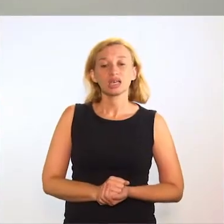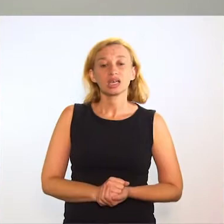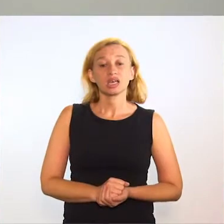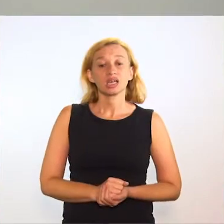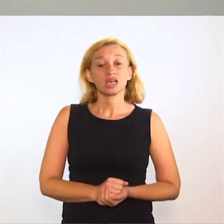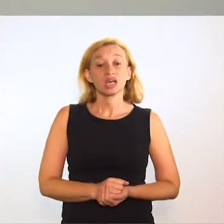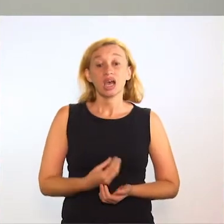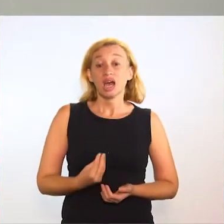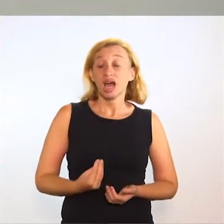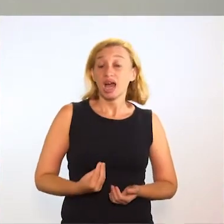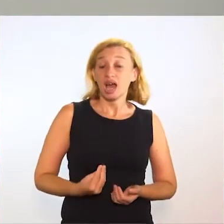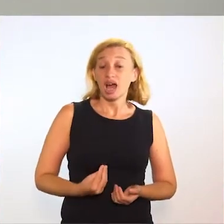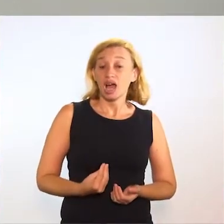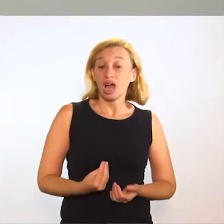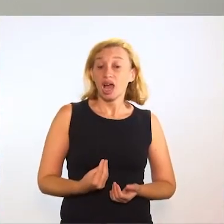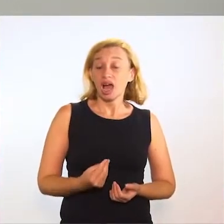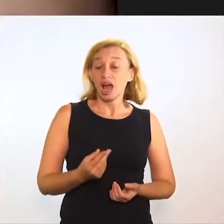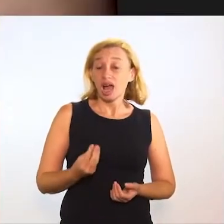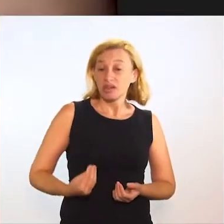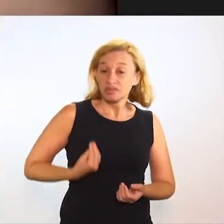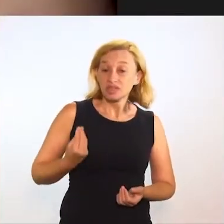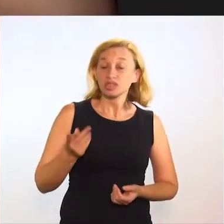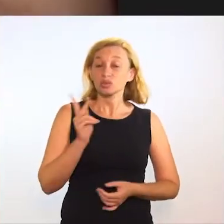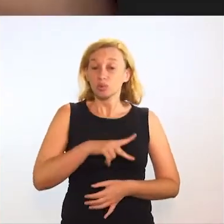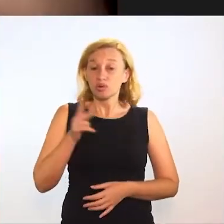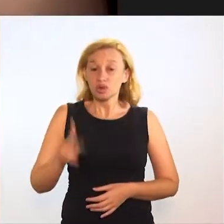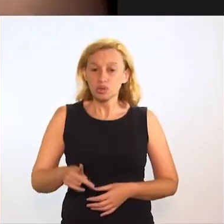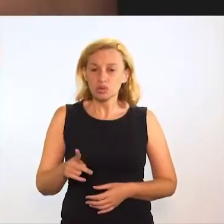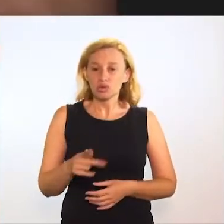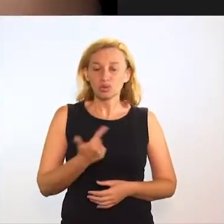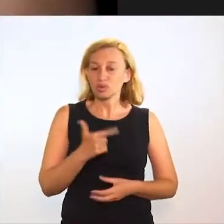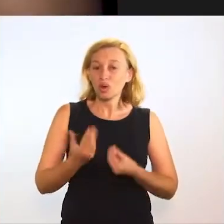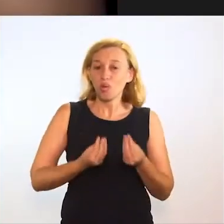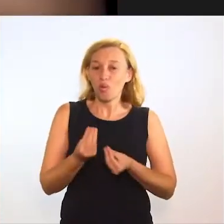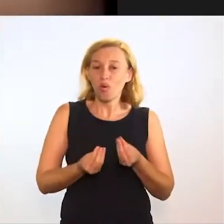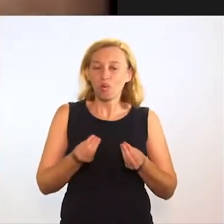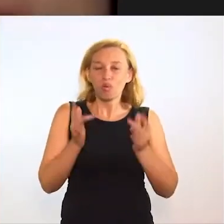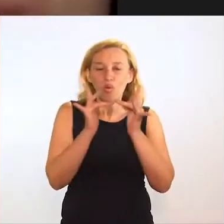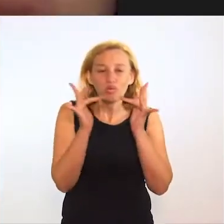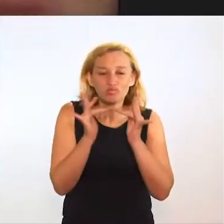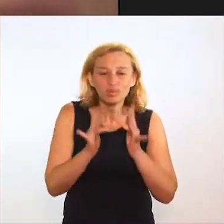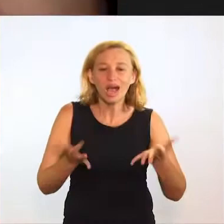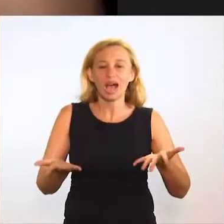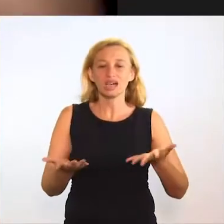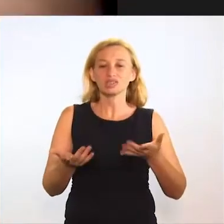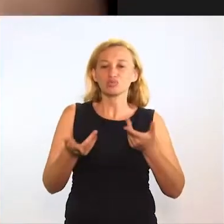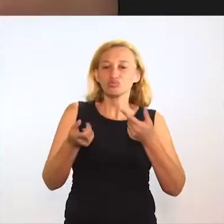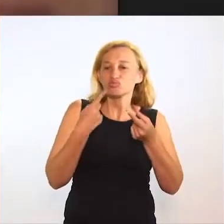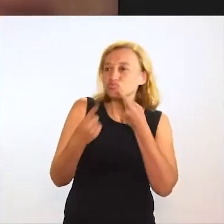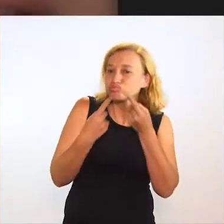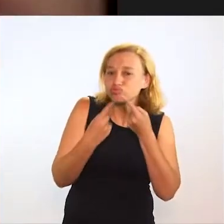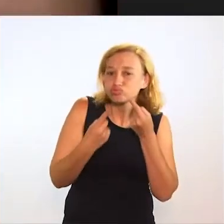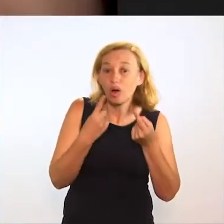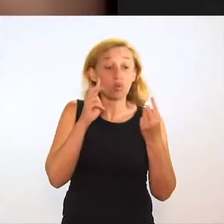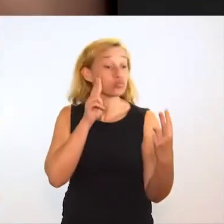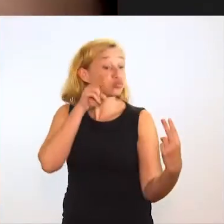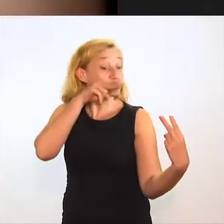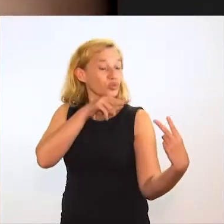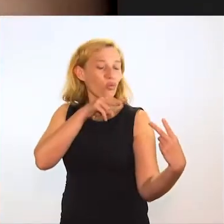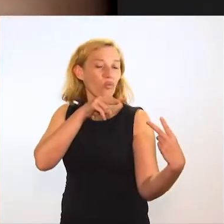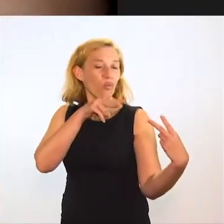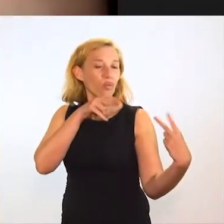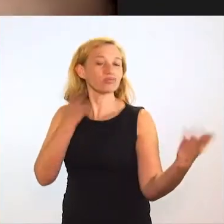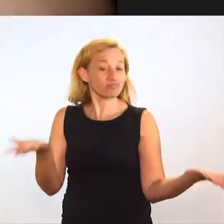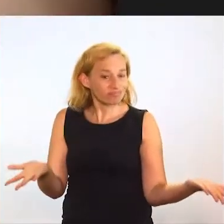é imprescindível a presença do professor, né? Do calor humano, do contato, do diálogo,